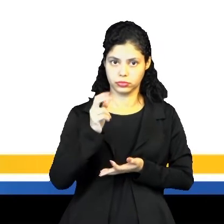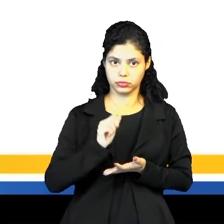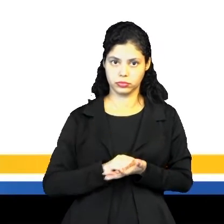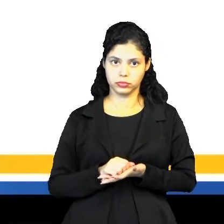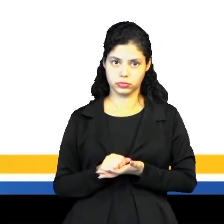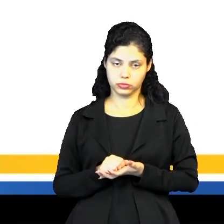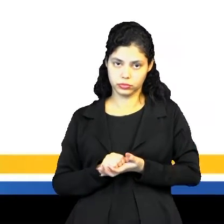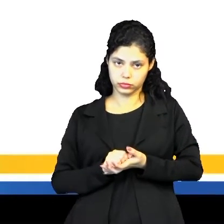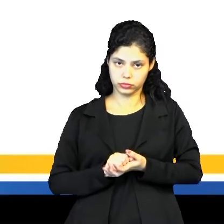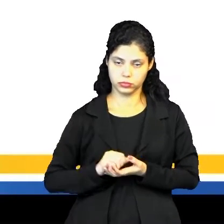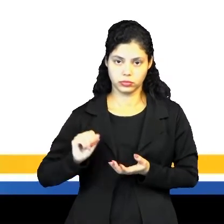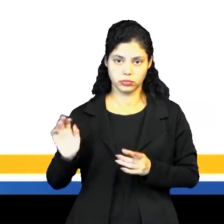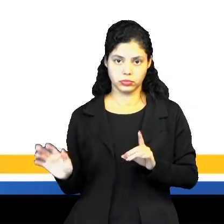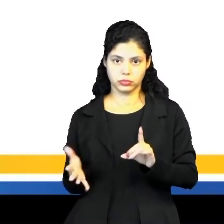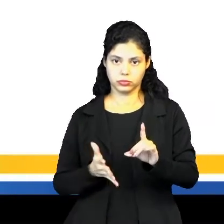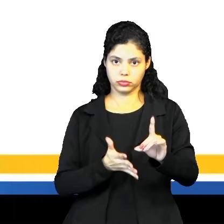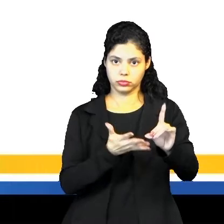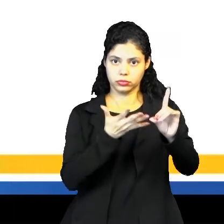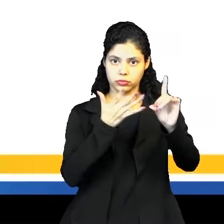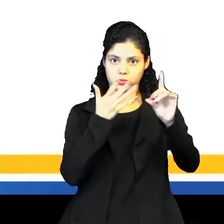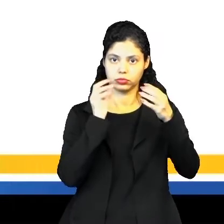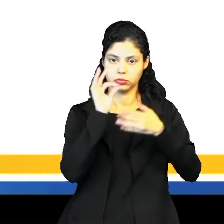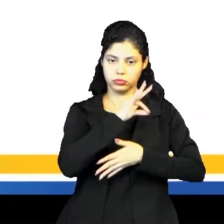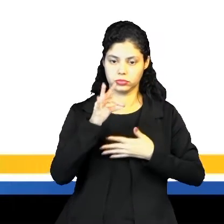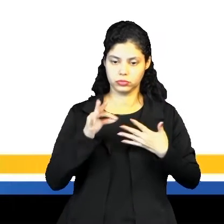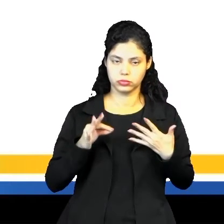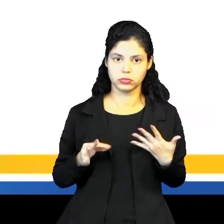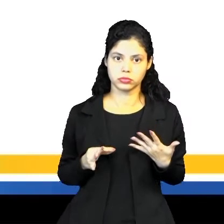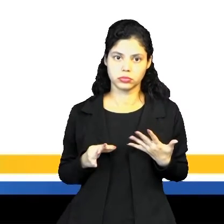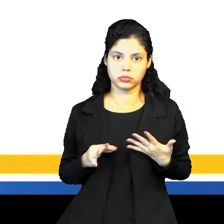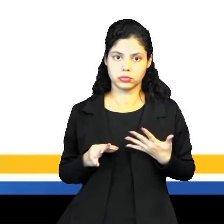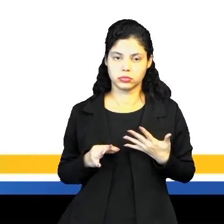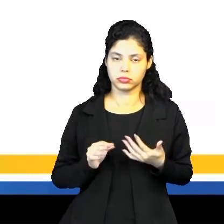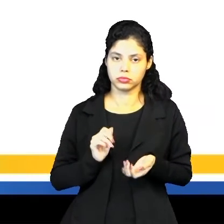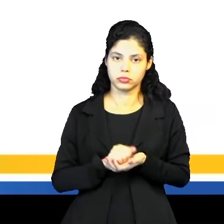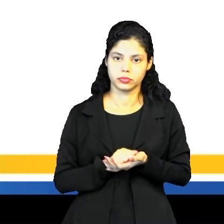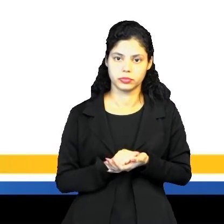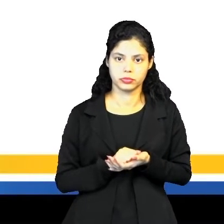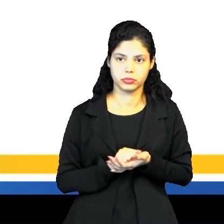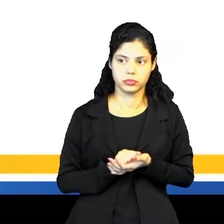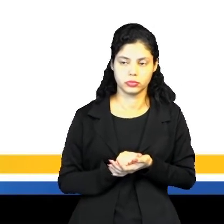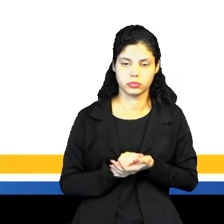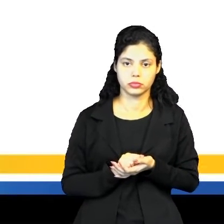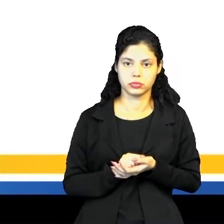aí exaltando, né, os elementos que